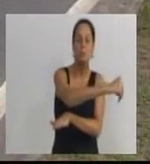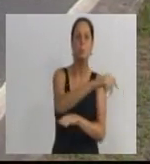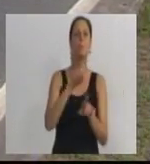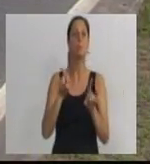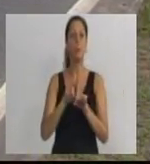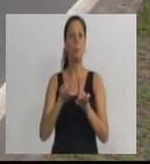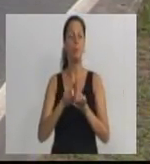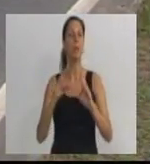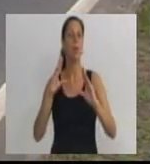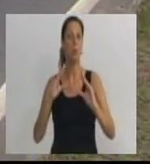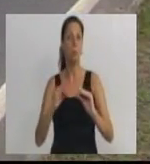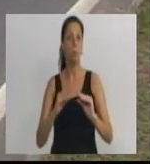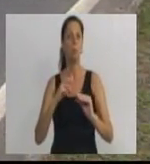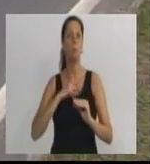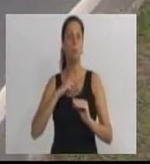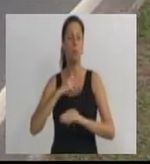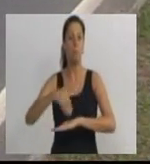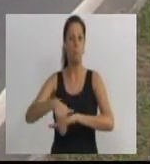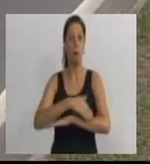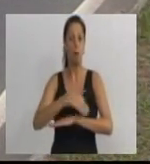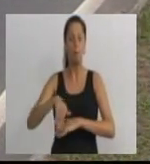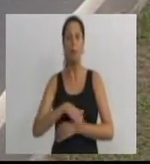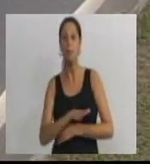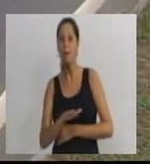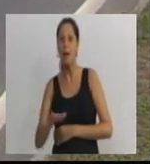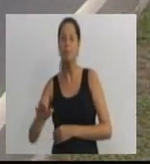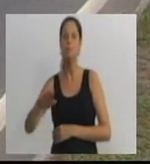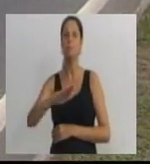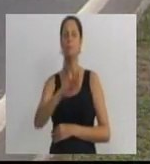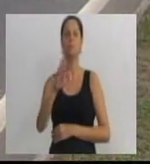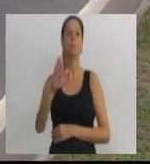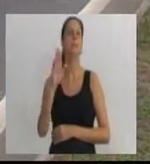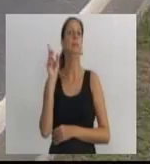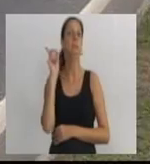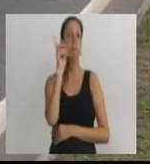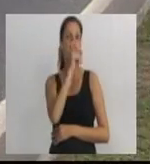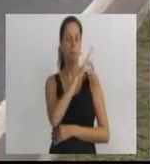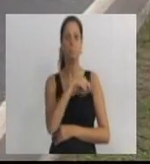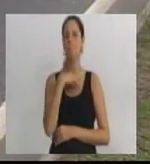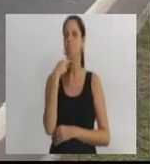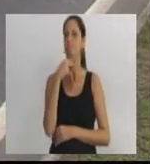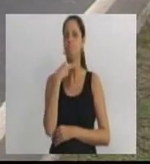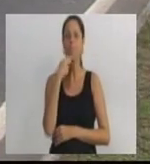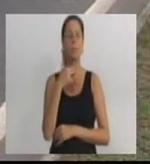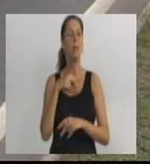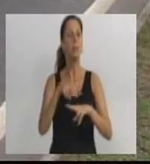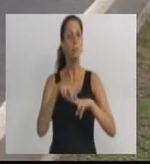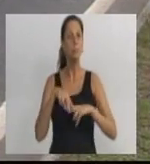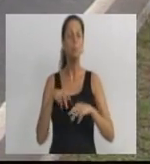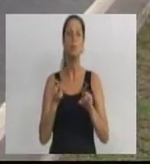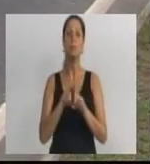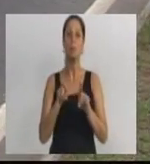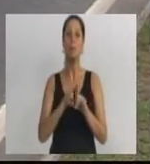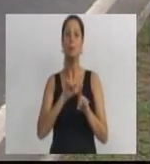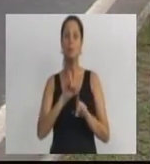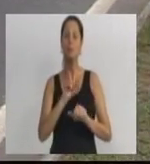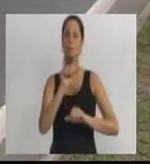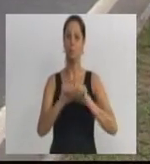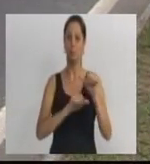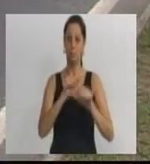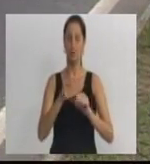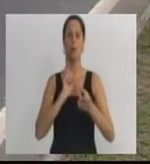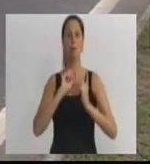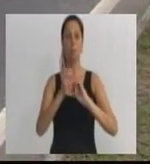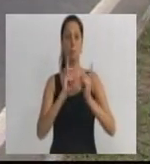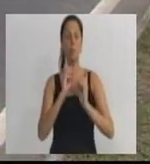que vai lá na Escola Lauro Miller, lá na Companhia Remer, não daria mais, entende, César, assim? E eles também não estariam atrapalhando o tráfego